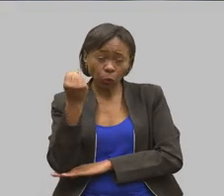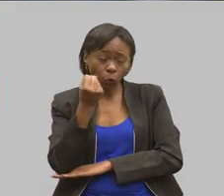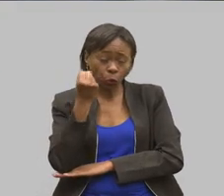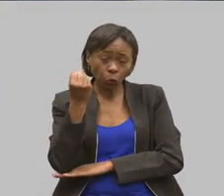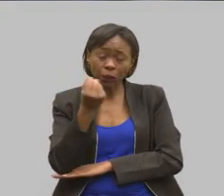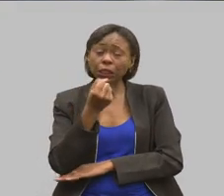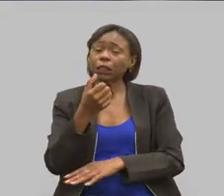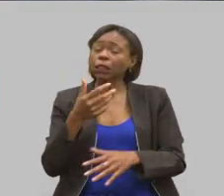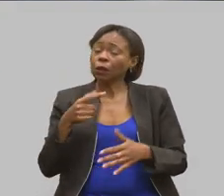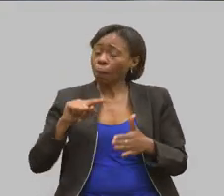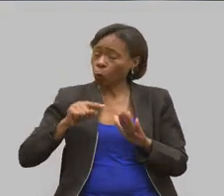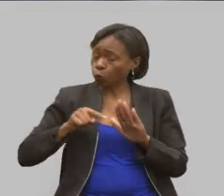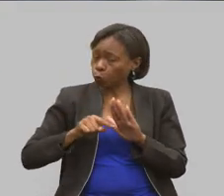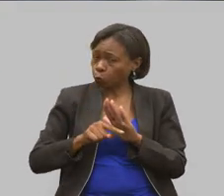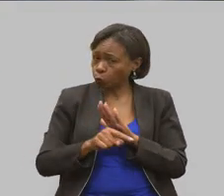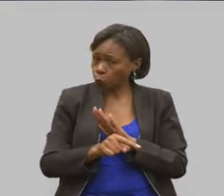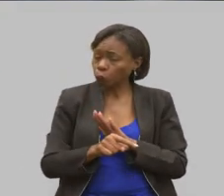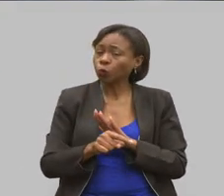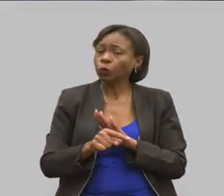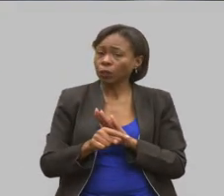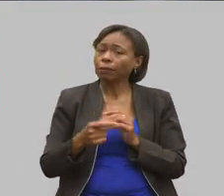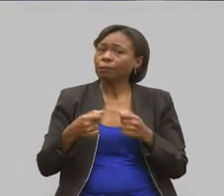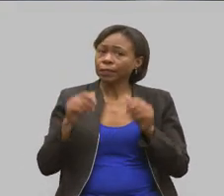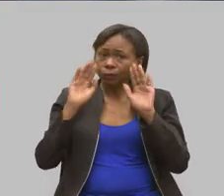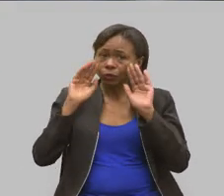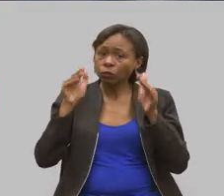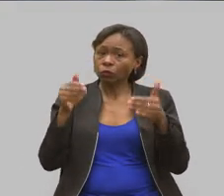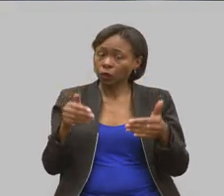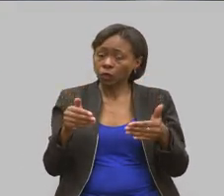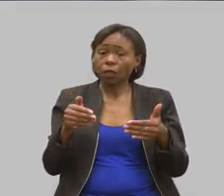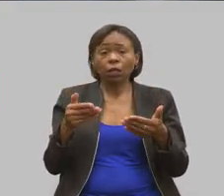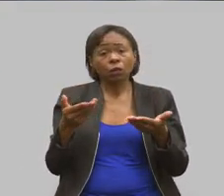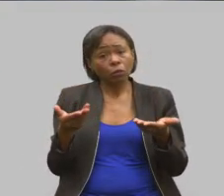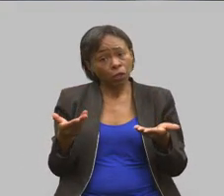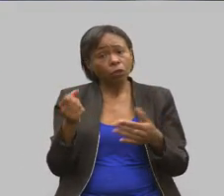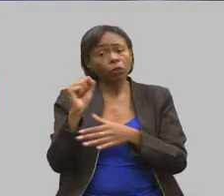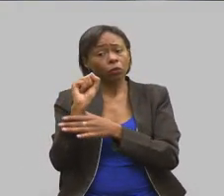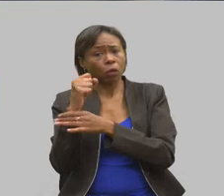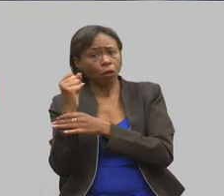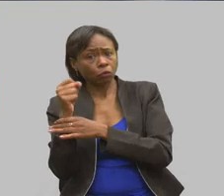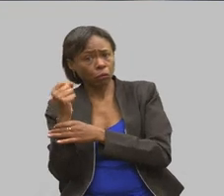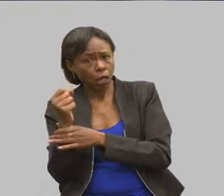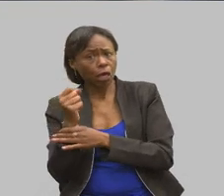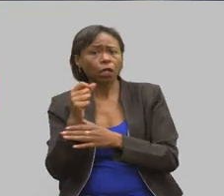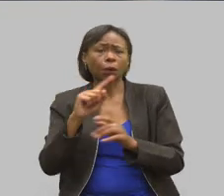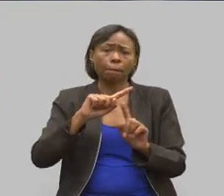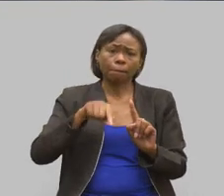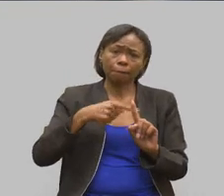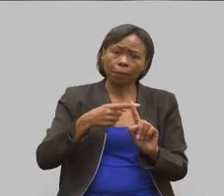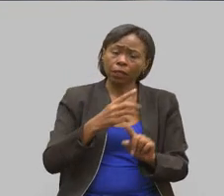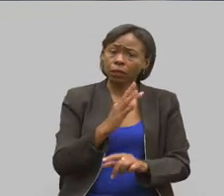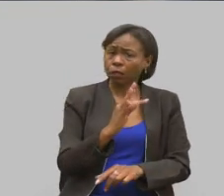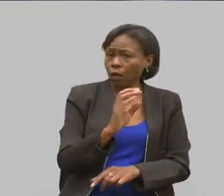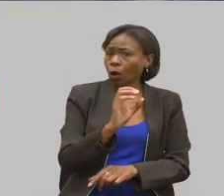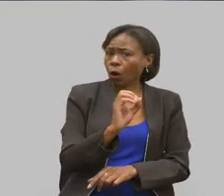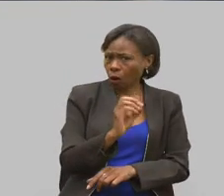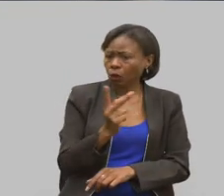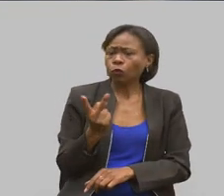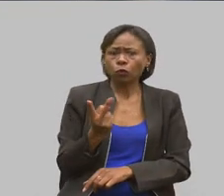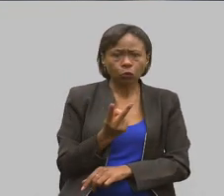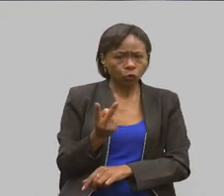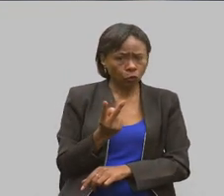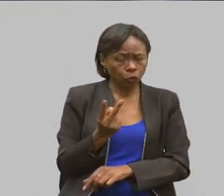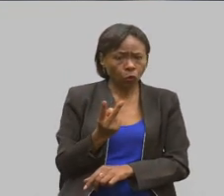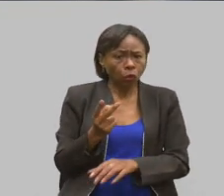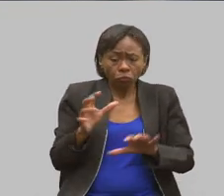uma atenção e eu costumo dizer que o fisioterapeuta e o terapeuta ocupacional exerce às vezes um um como se fosse uma o trabalho de uma